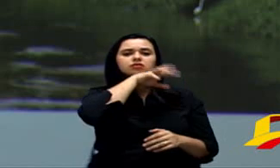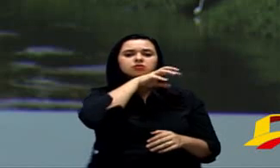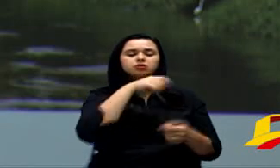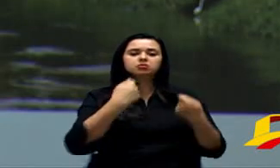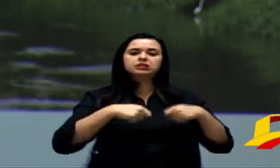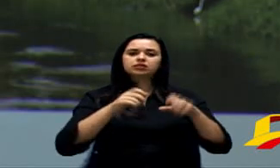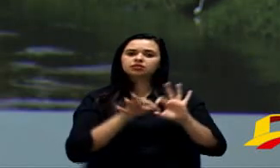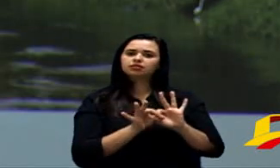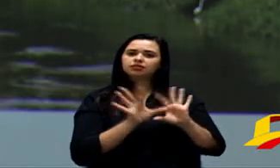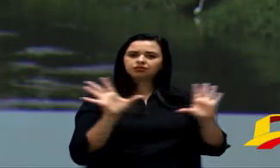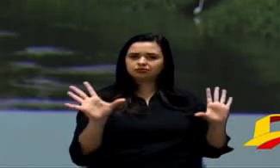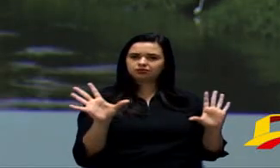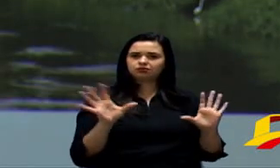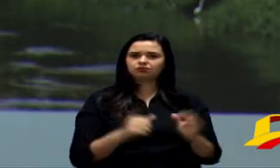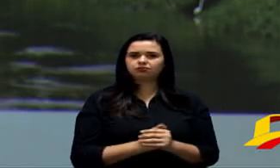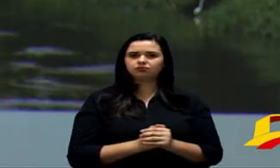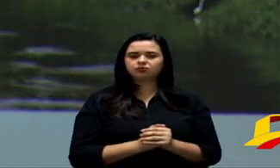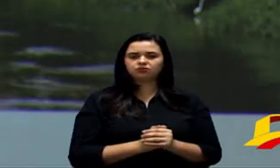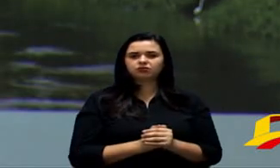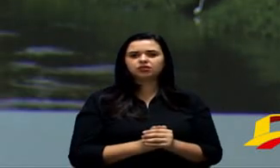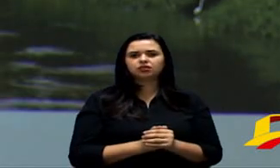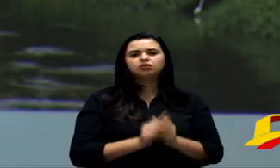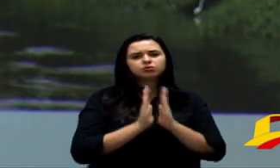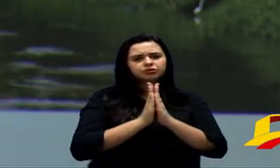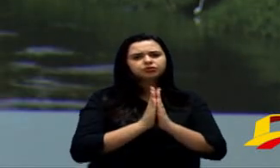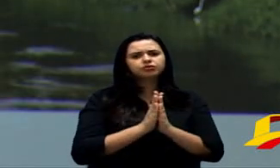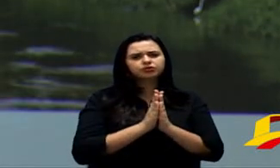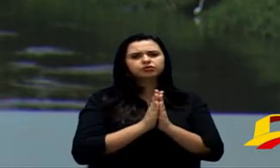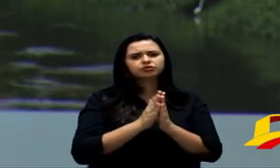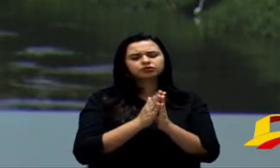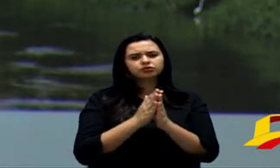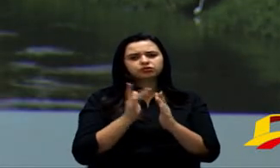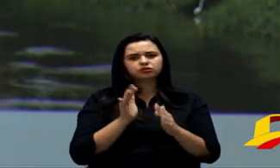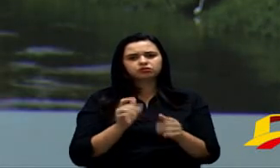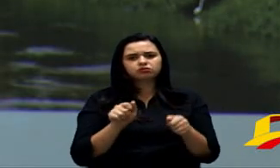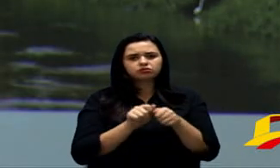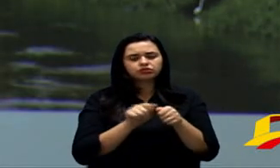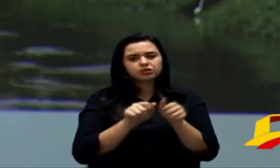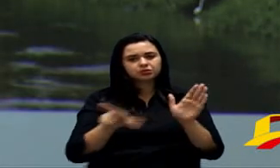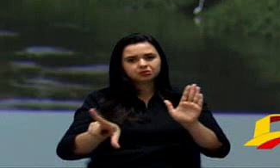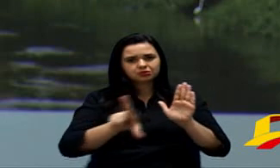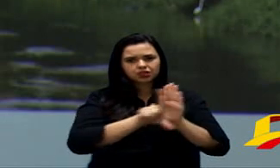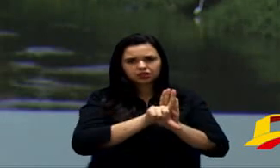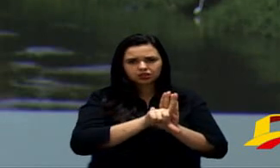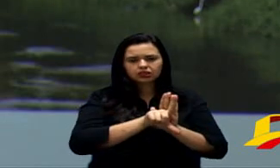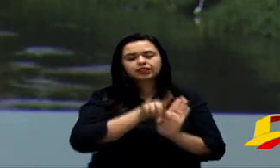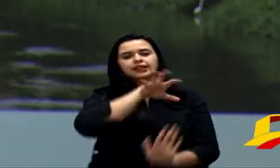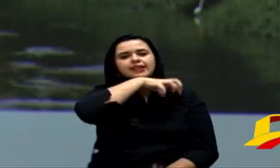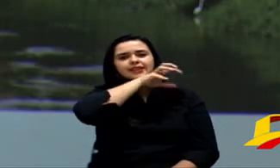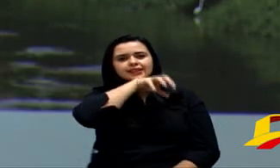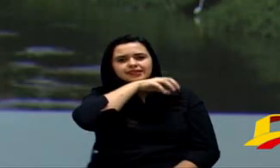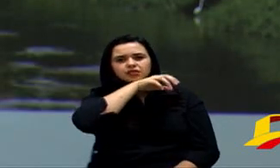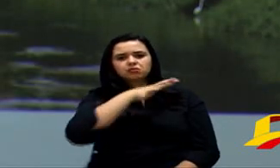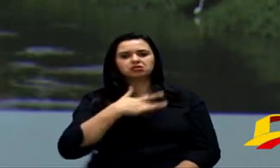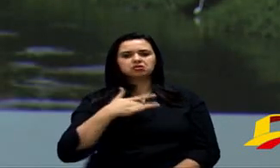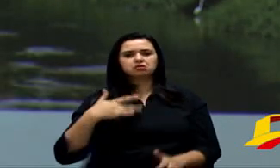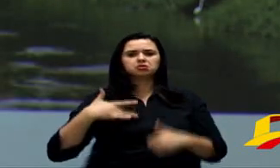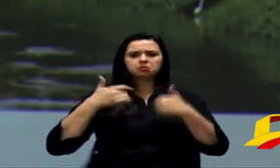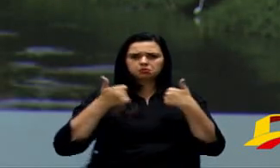os três vereadores estão aqui, que faça uma lei que nenhum animal em plena condição de saúde vá mais para o